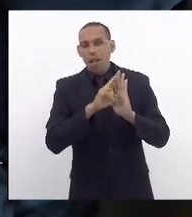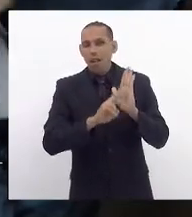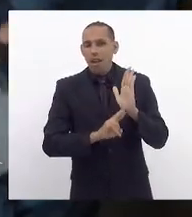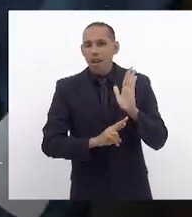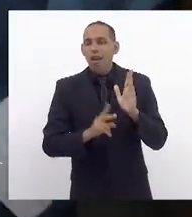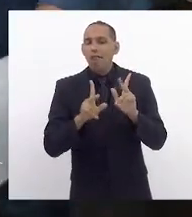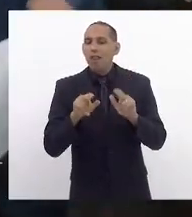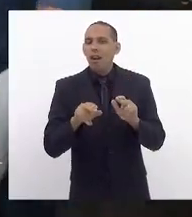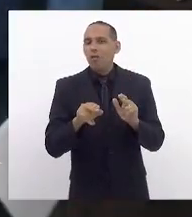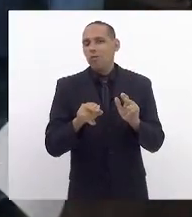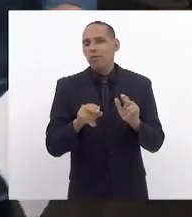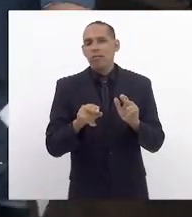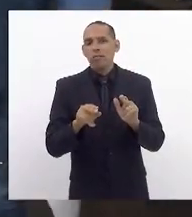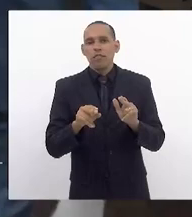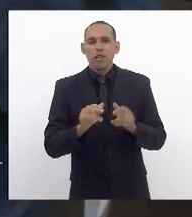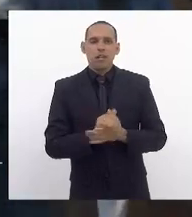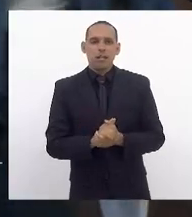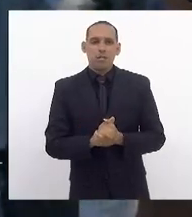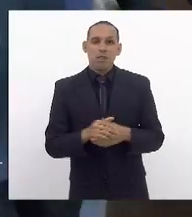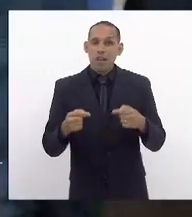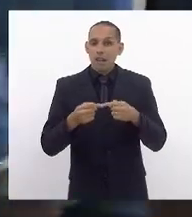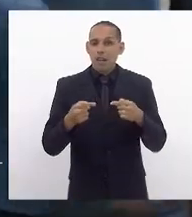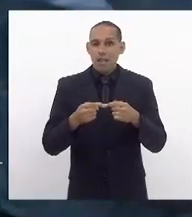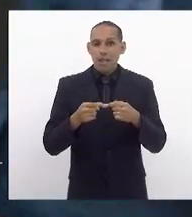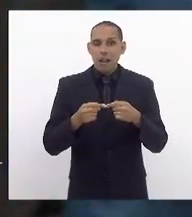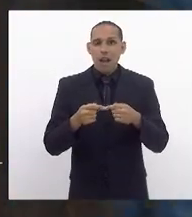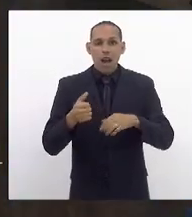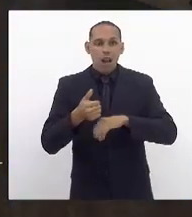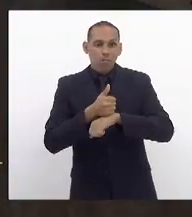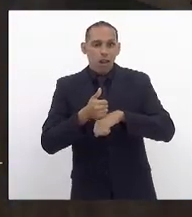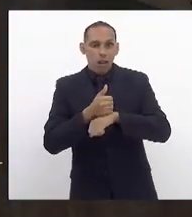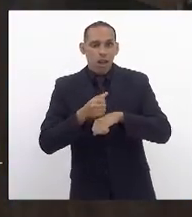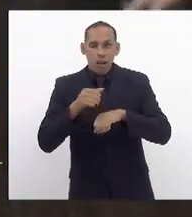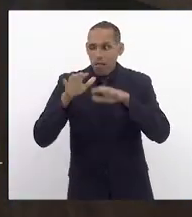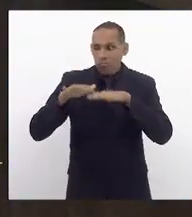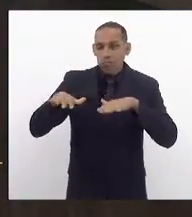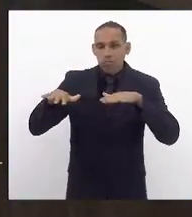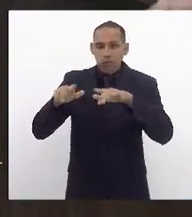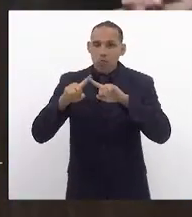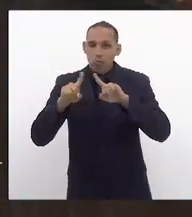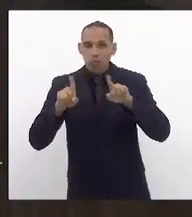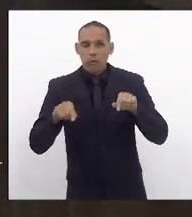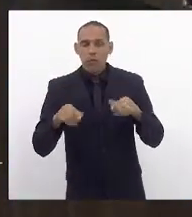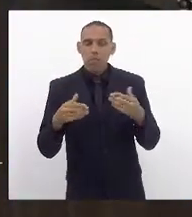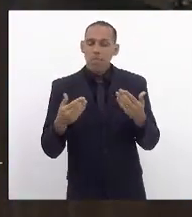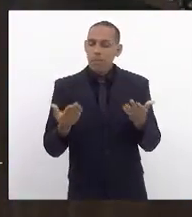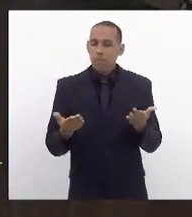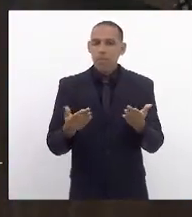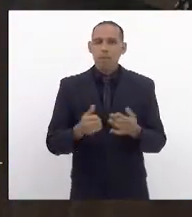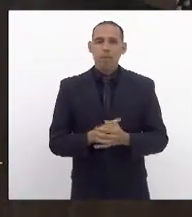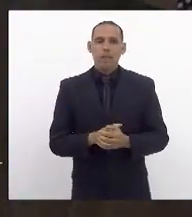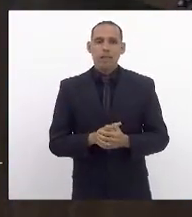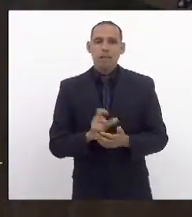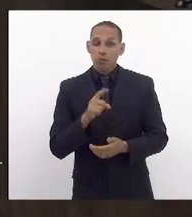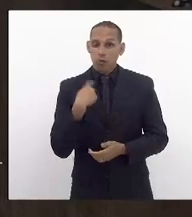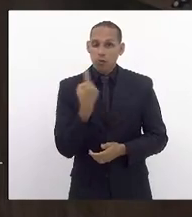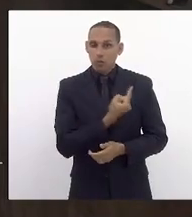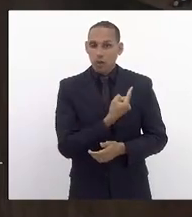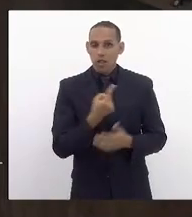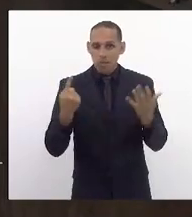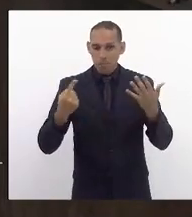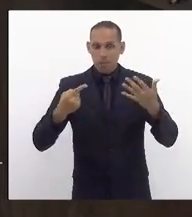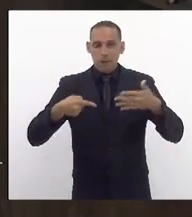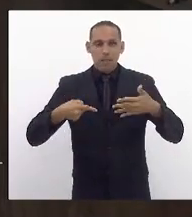diplomas legais vigentes relacionados às categorias dos servidores. Sendo assim, senhor presidente, nós da bancada do